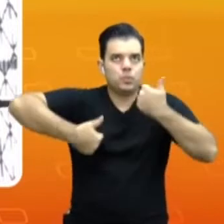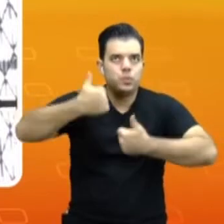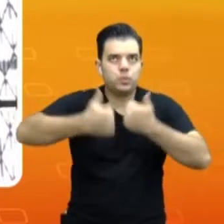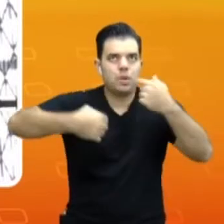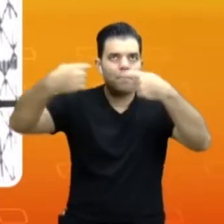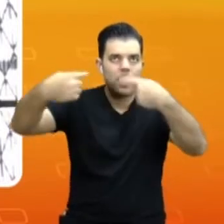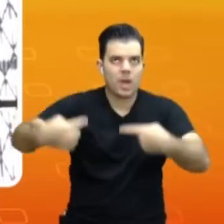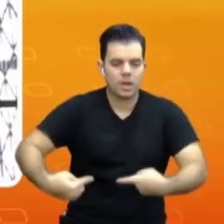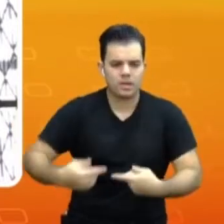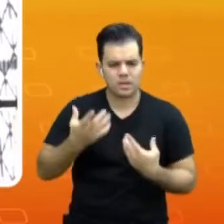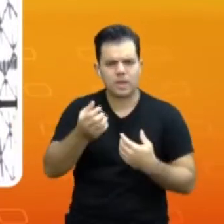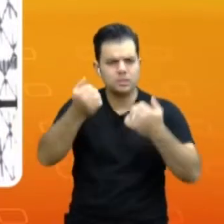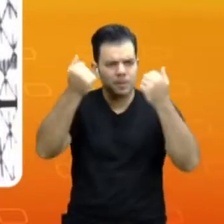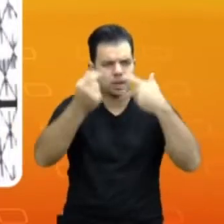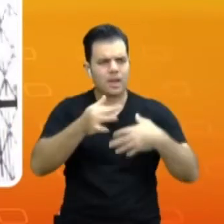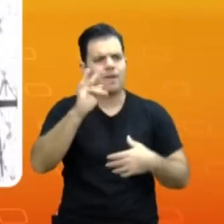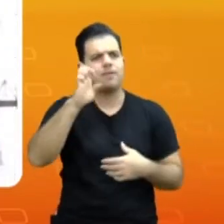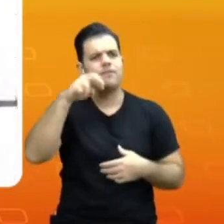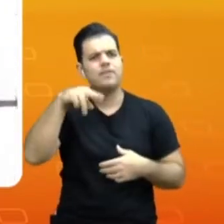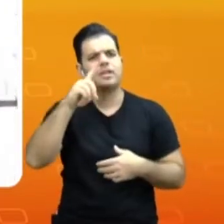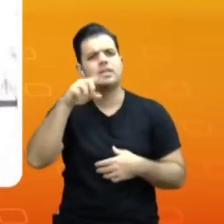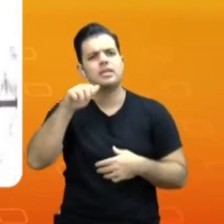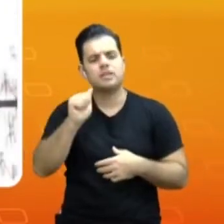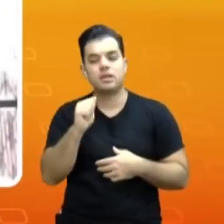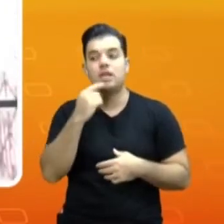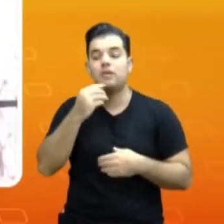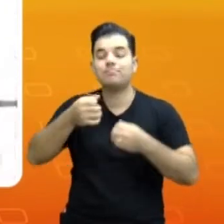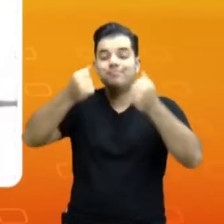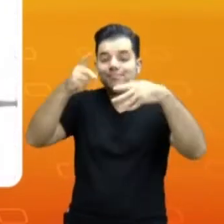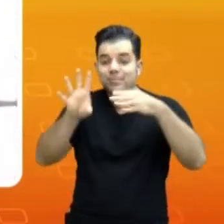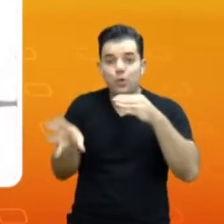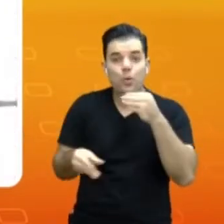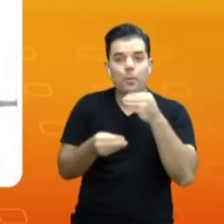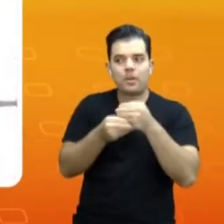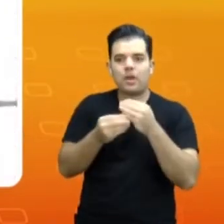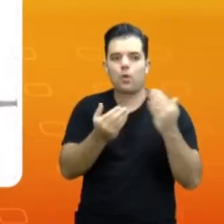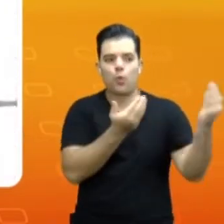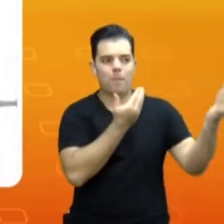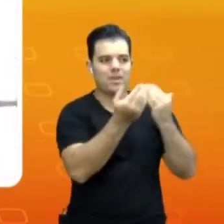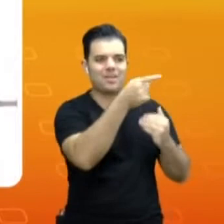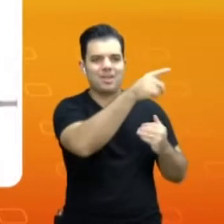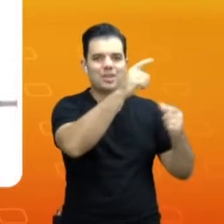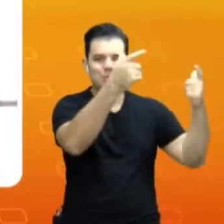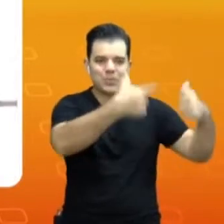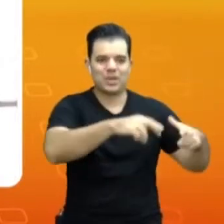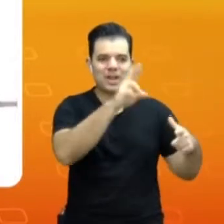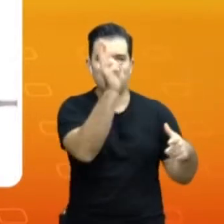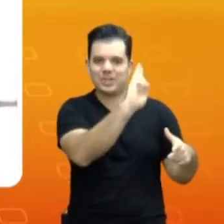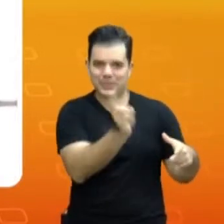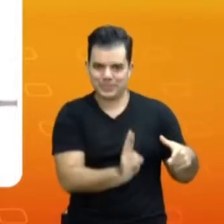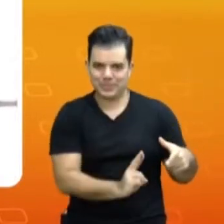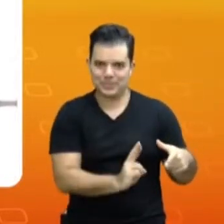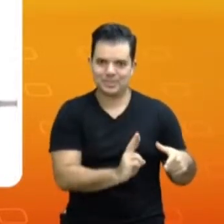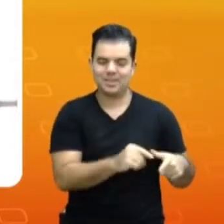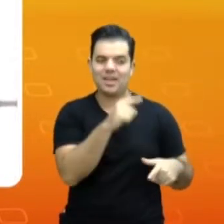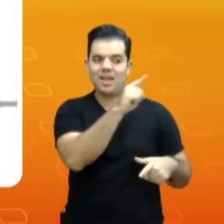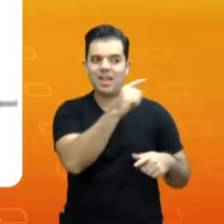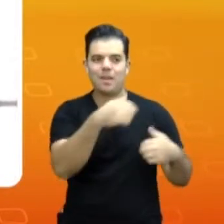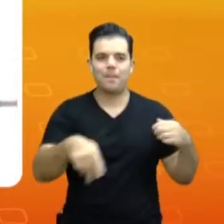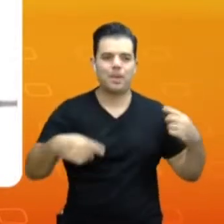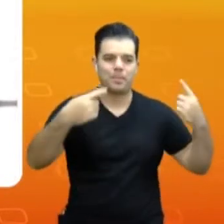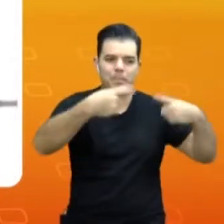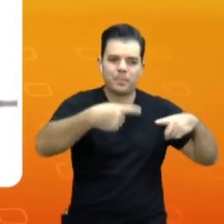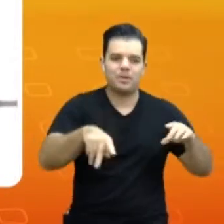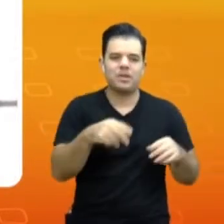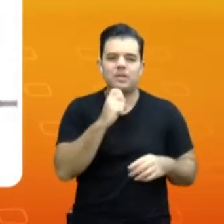fazer a pergunta, você quer falar, Fernanda? Não, eu ia falar que, comparando a Rússia, que são jogos